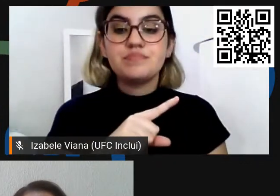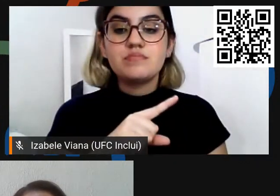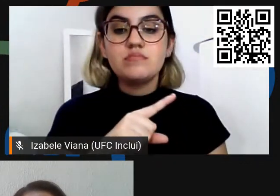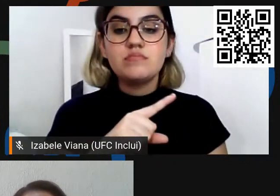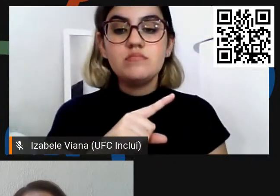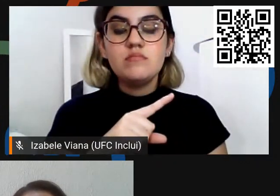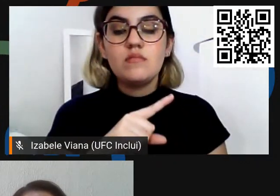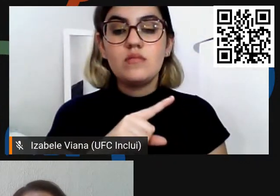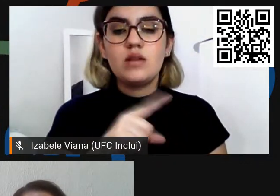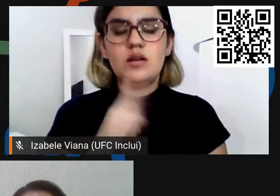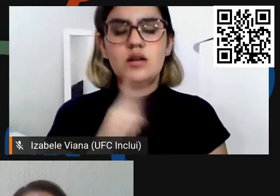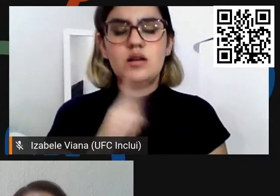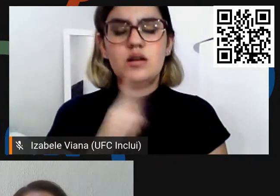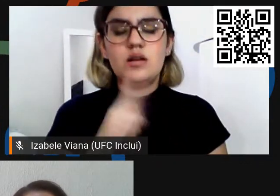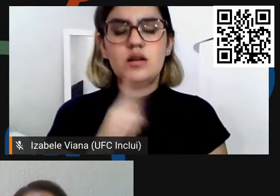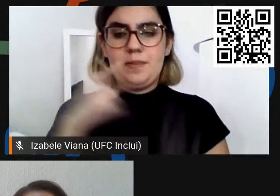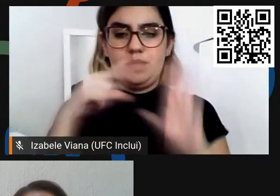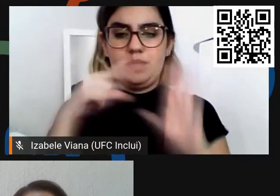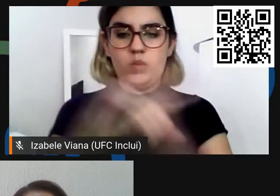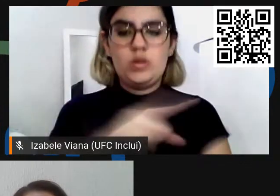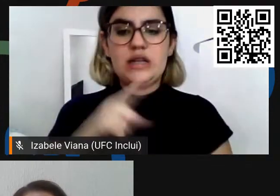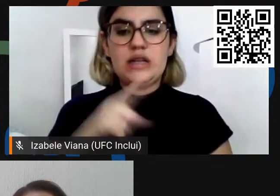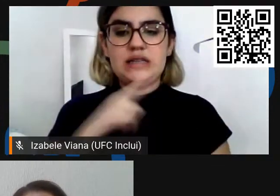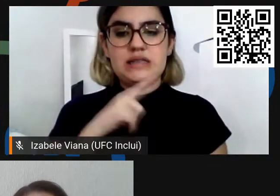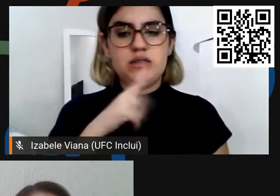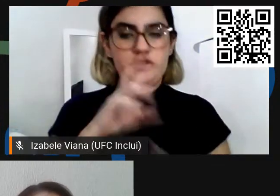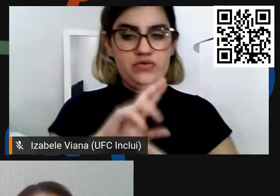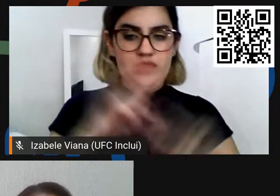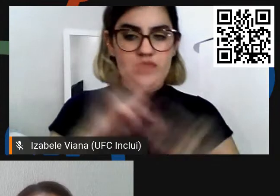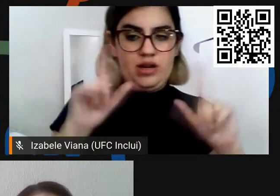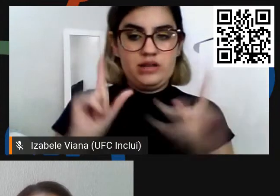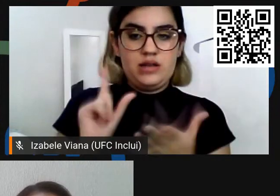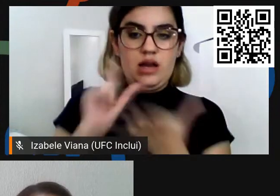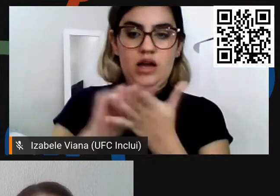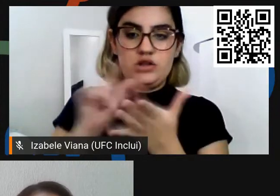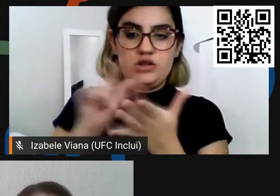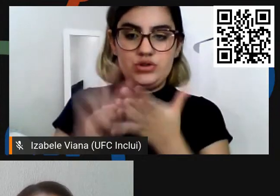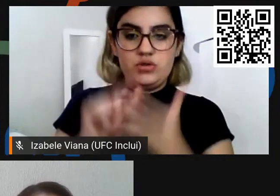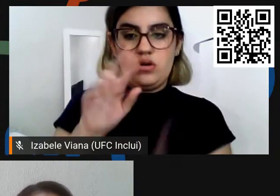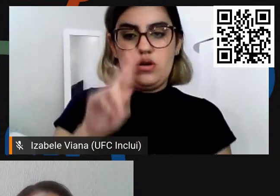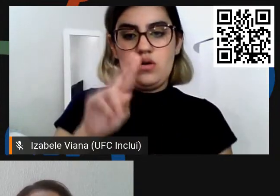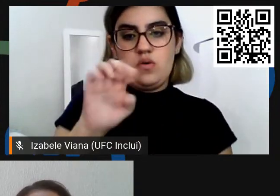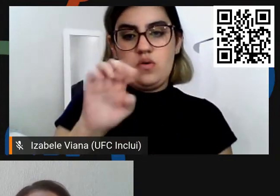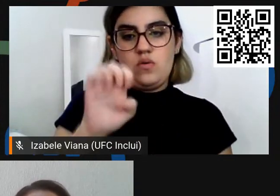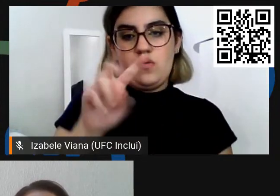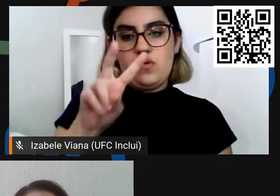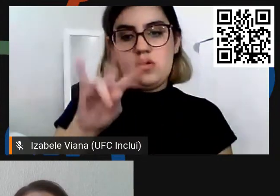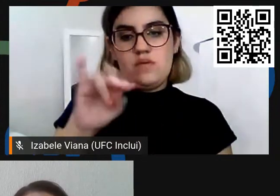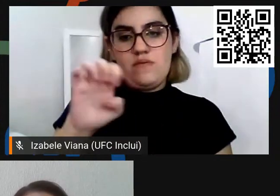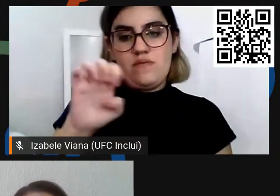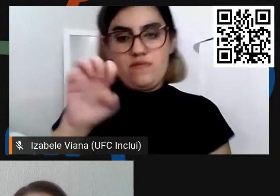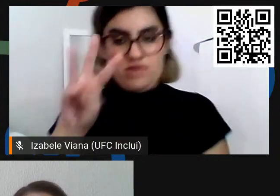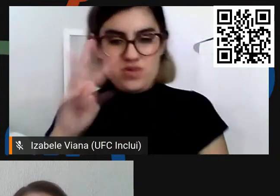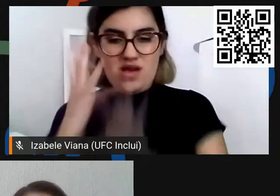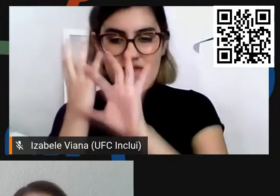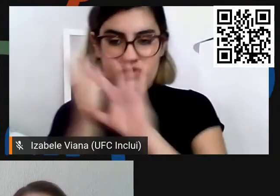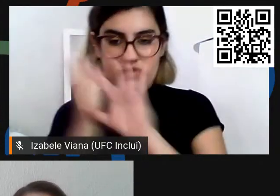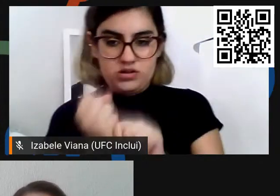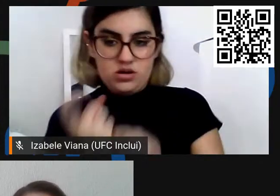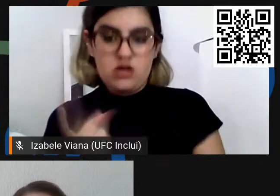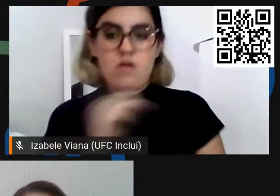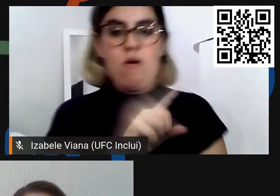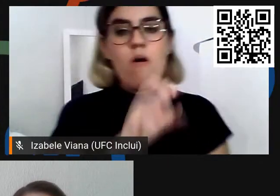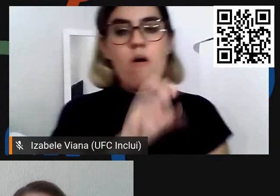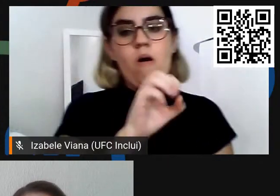seguinte: professora, existe diferença entre artigos de review, ou seja, artigos de revisão, e overview?